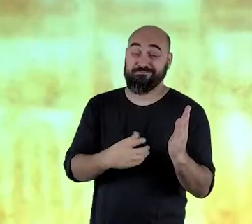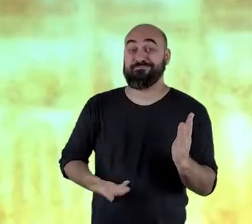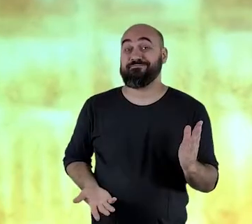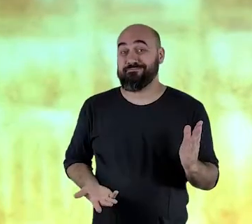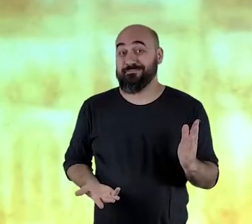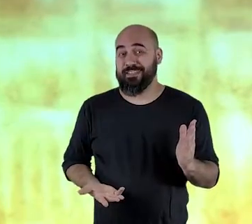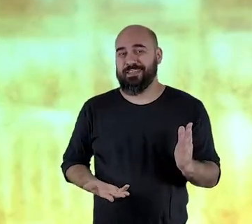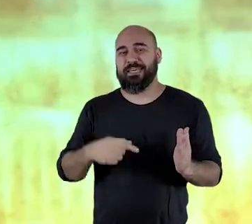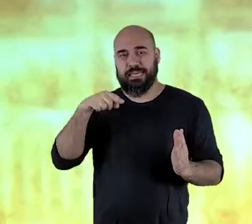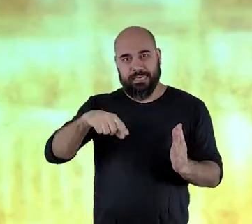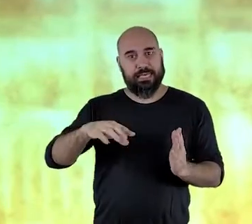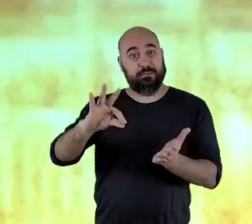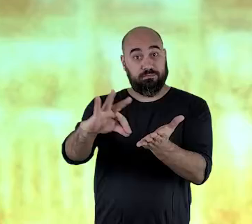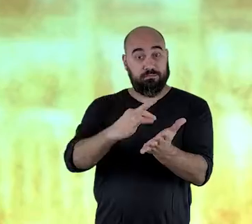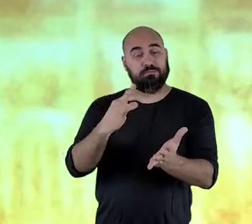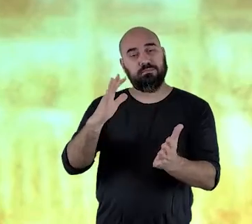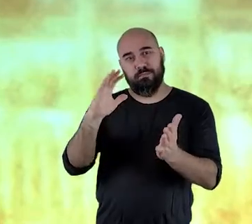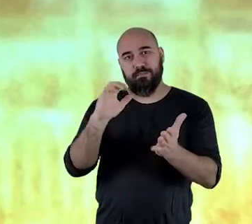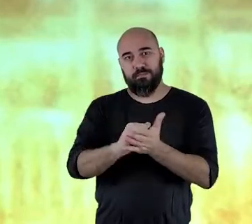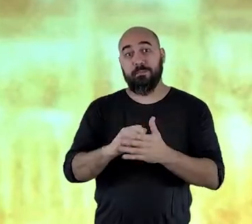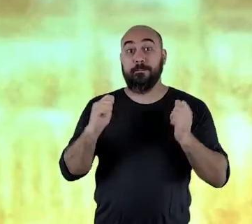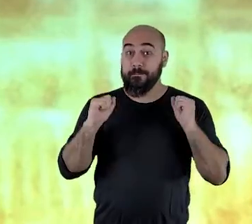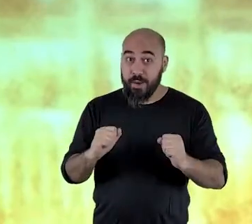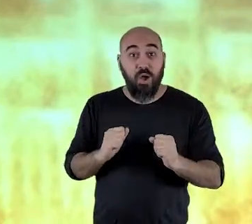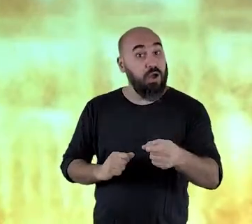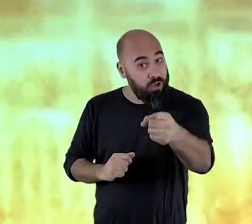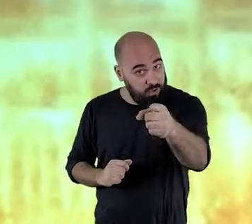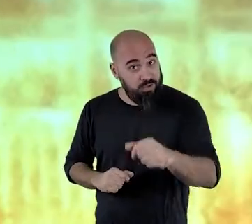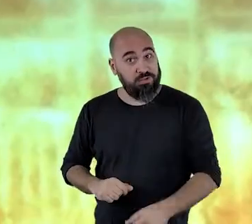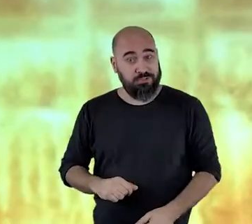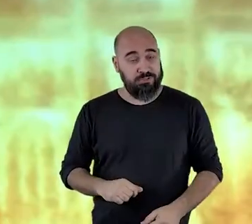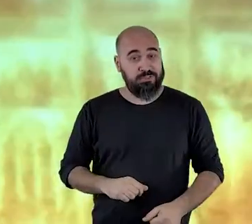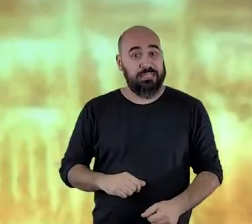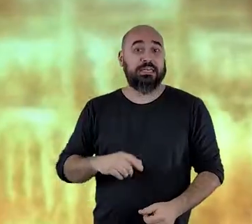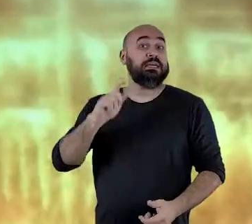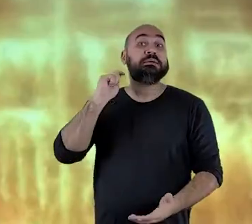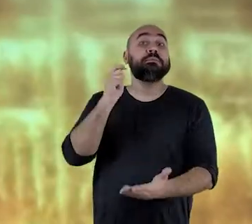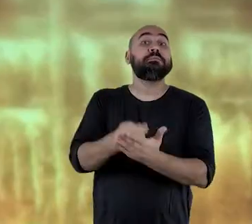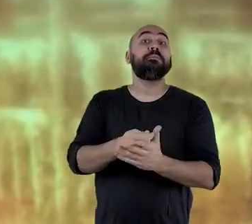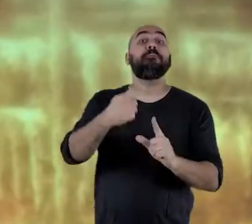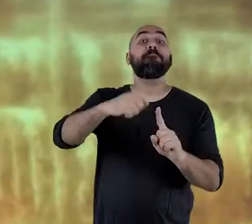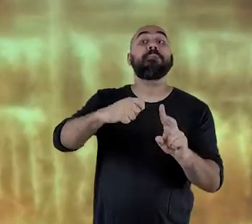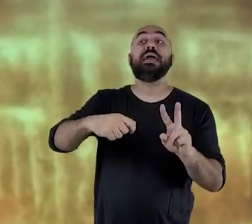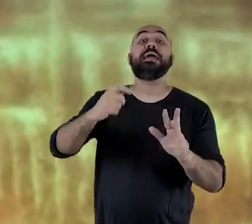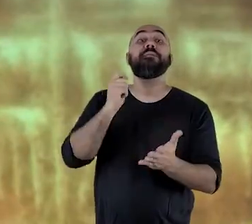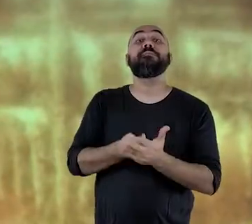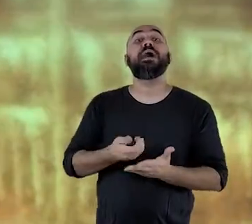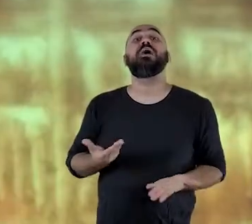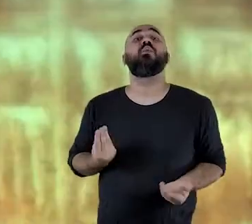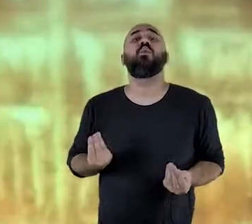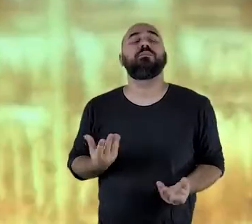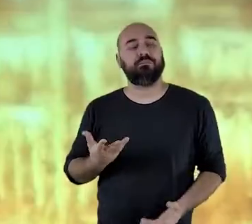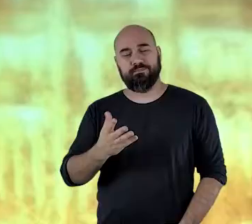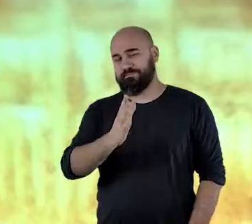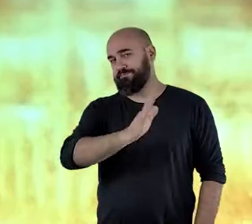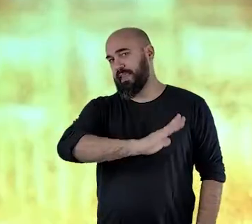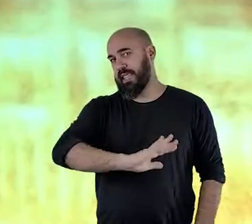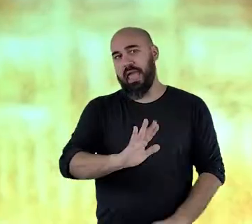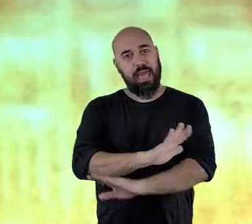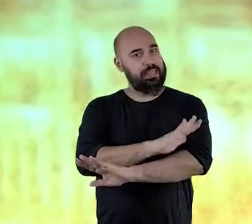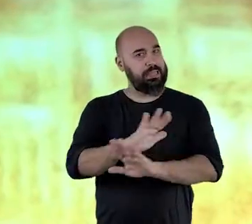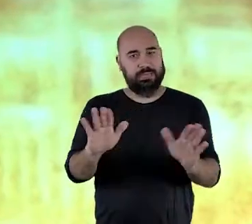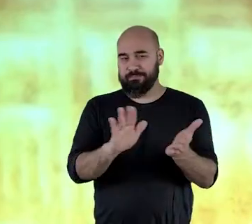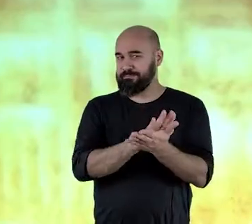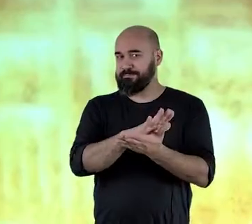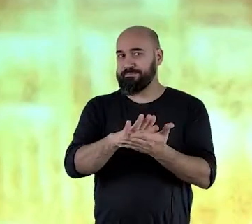bíblica está com as matrículas abertas. E essa escola bíblica não cobra mensalidade. E não cobra mensalidade por quê? Porque nós temos